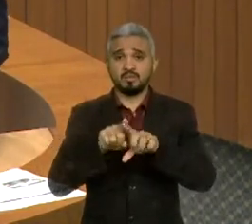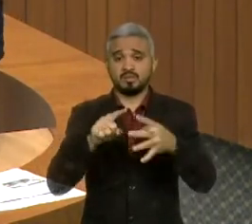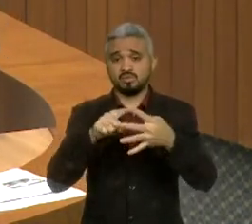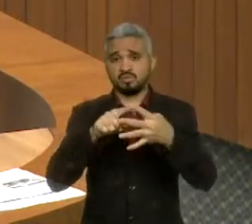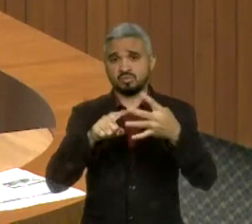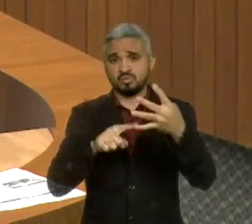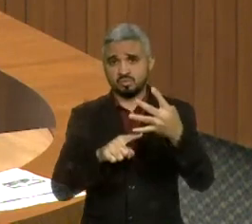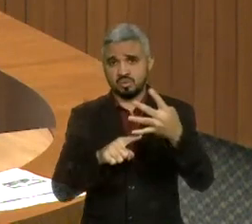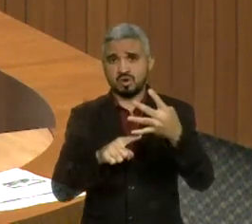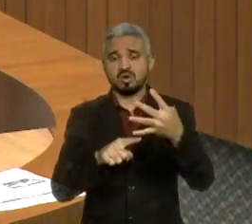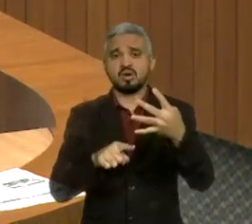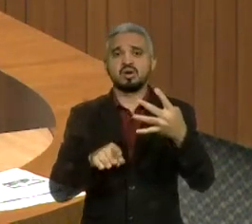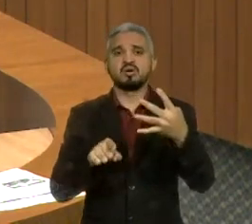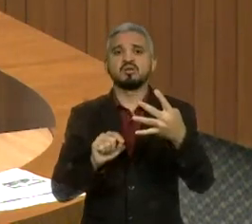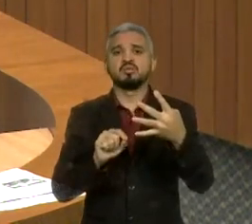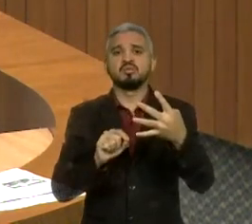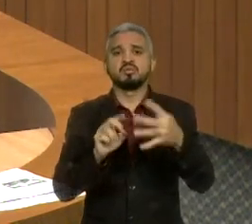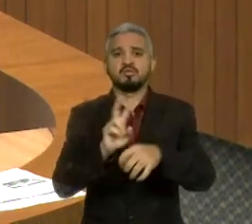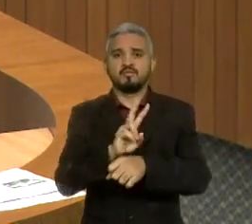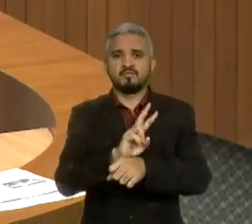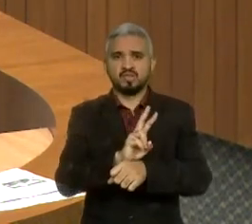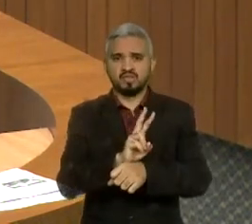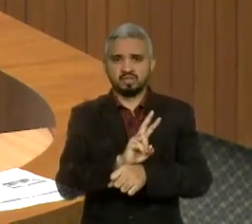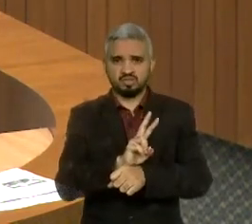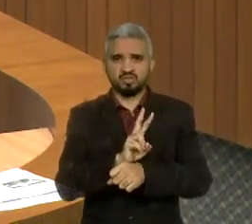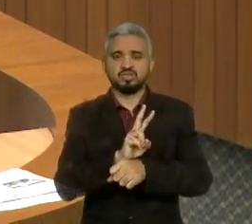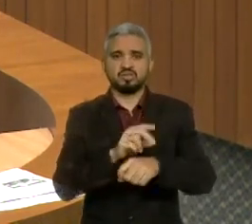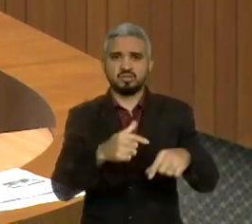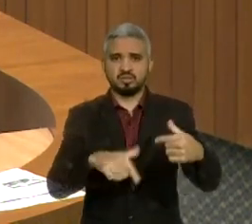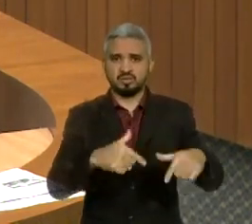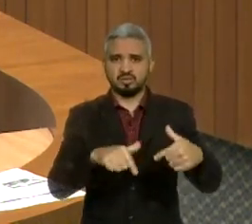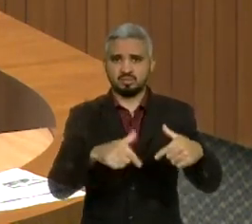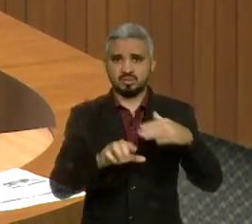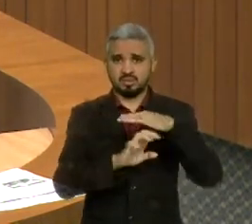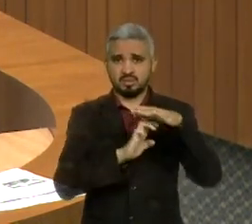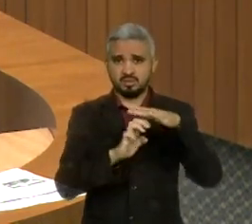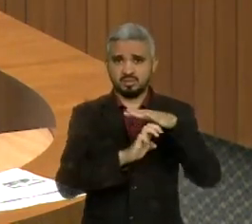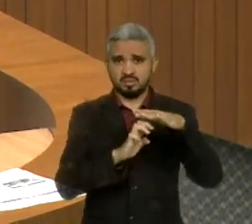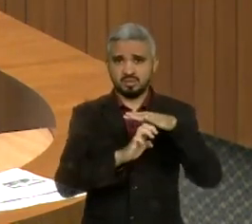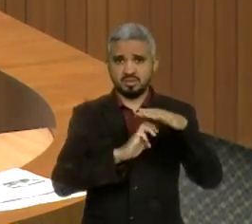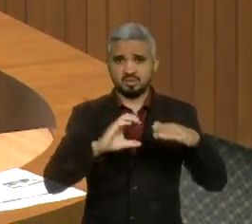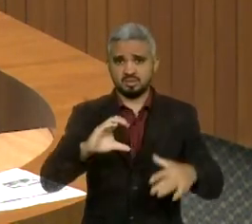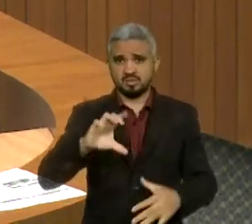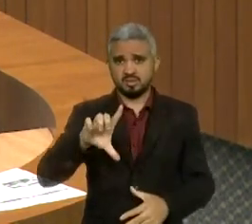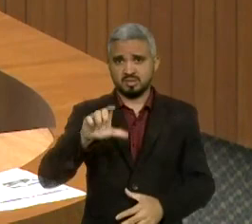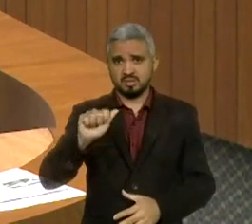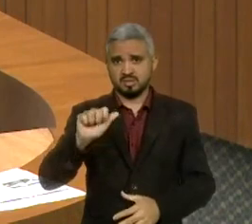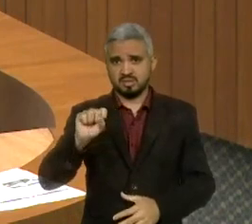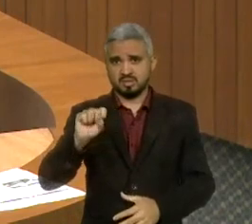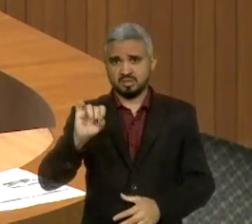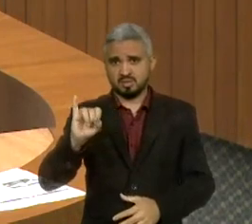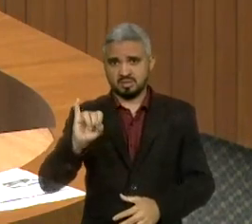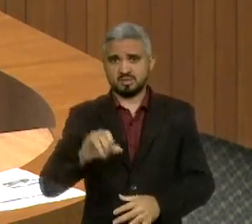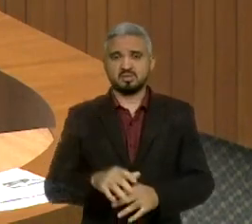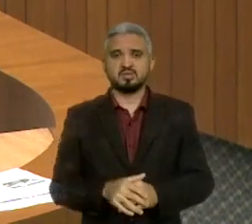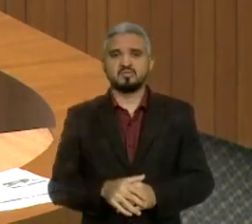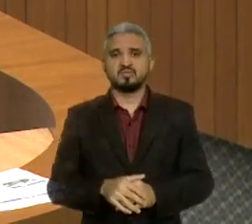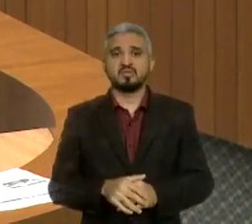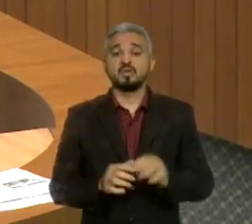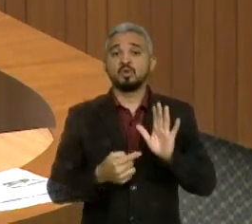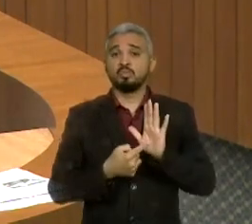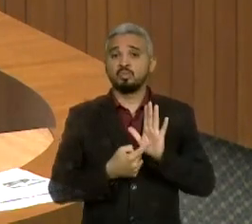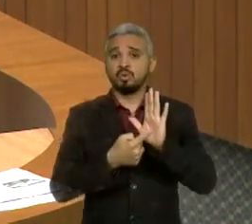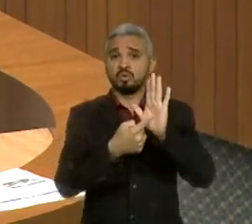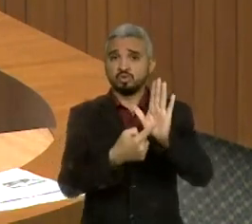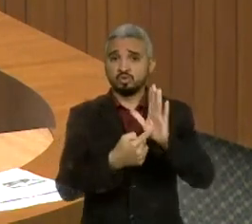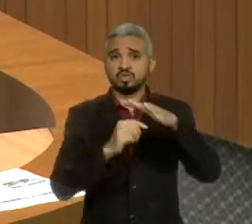mas colocamos aí numa moção de aplausos apresentada hoje a essa casa, mostrando que a iniciativa